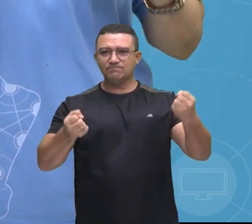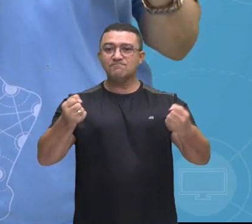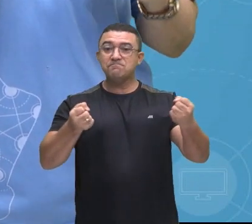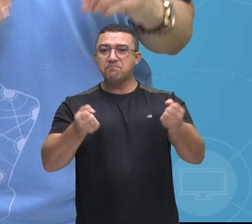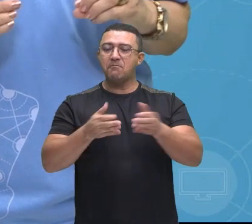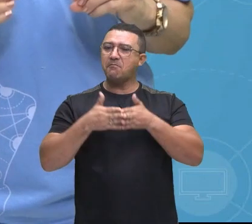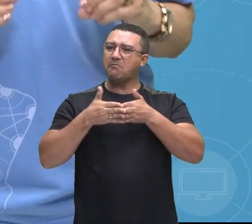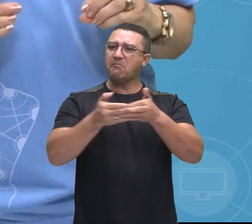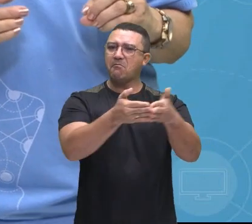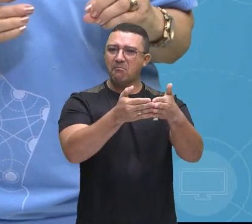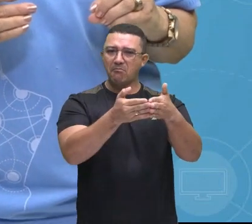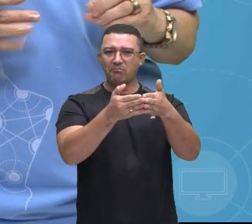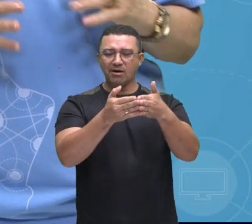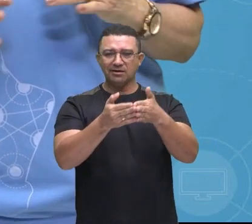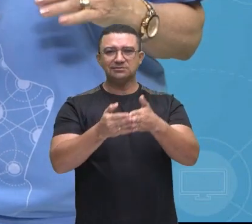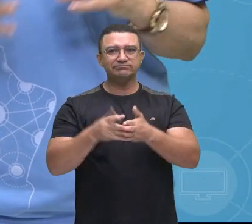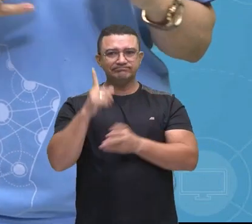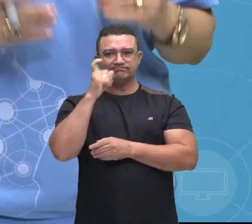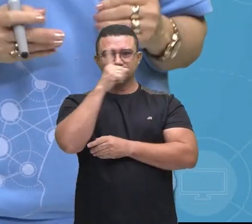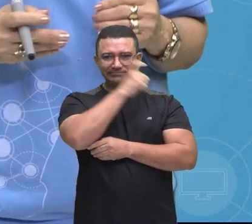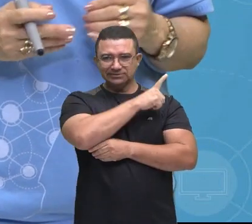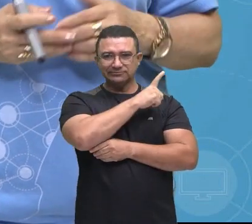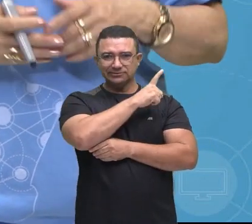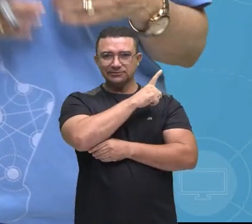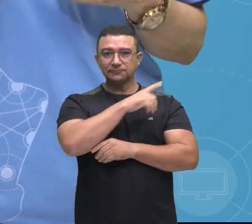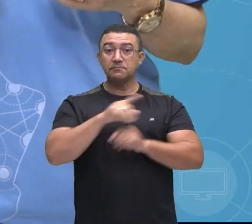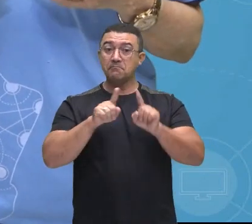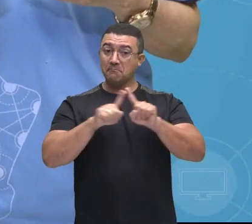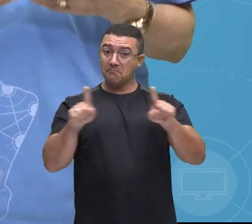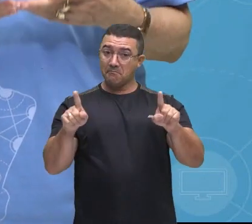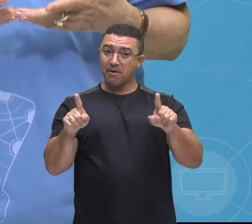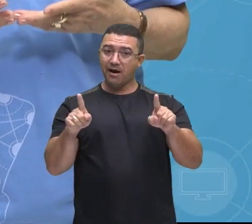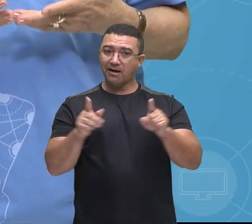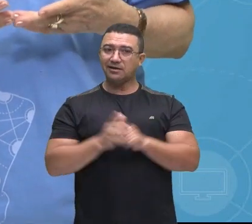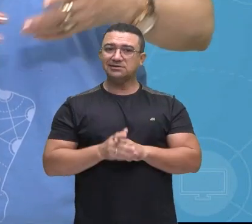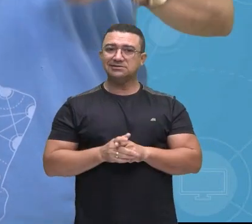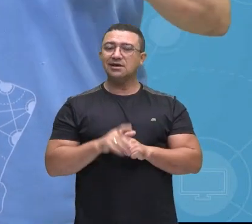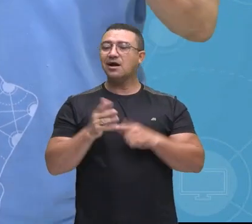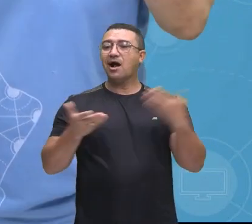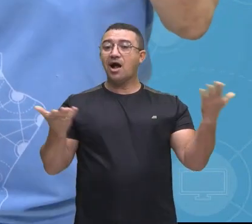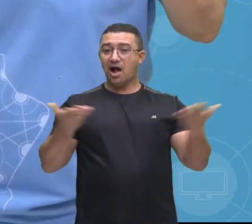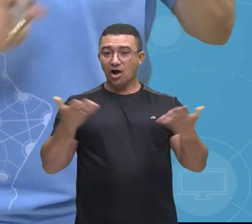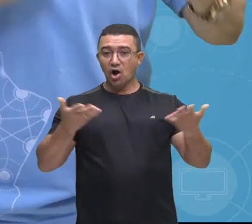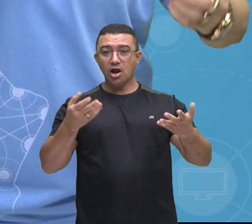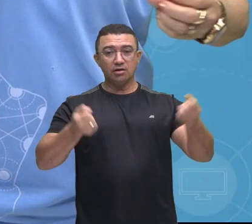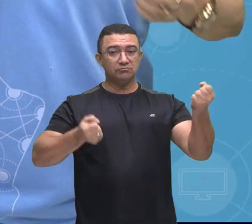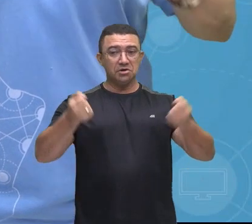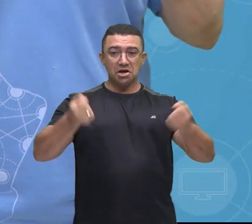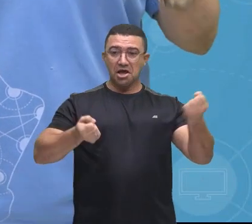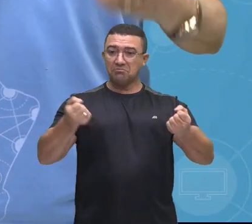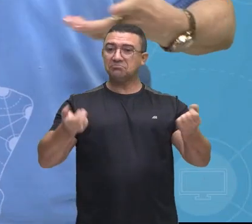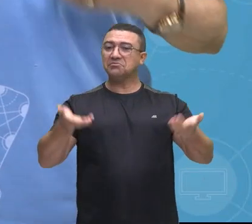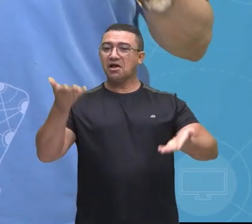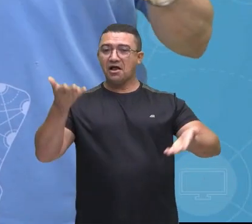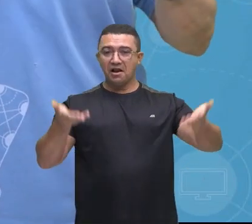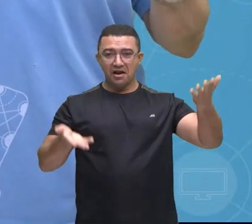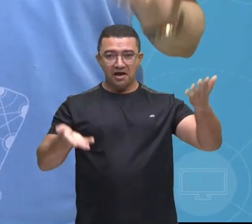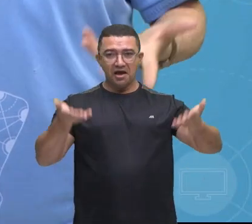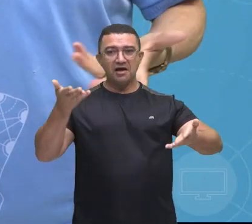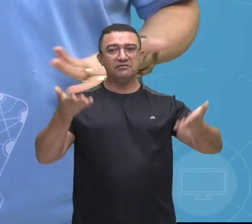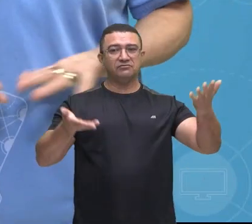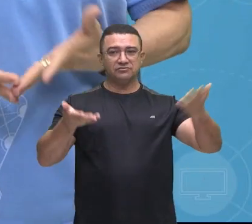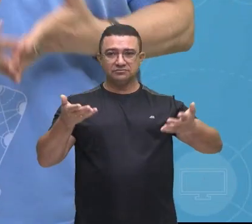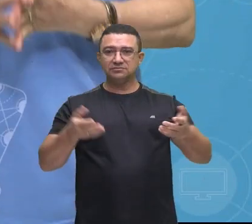em qualquer situação, mas dessa vez ficou de folga, ou seja, ele teve que, né, com